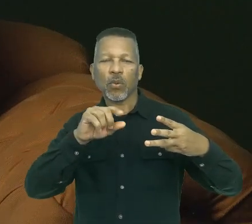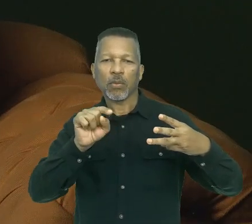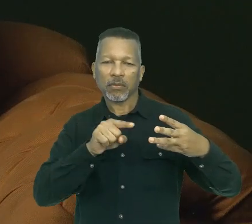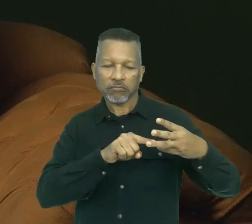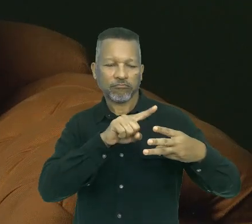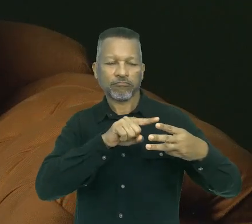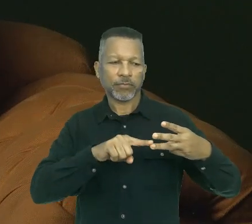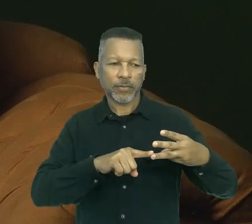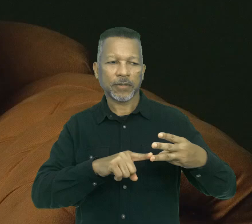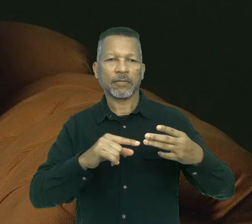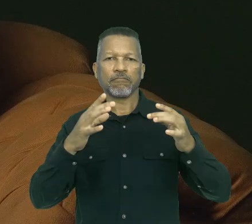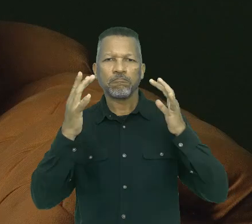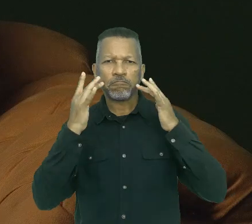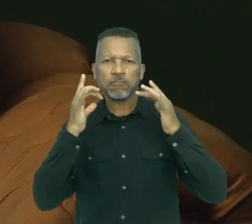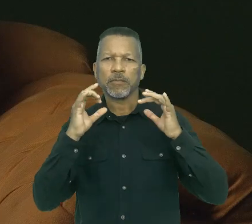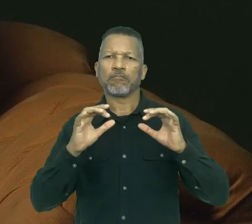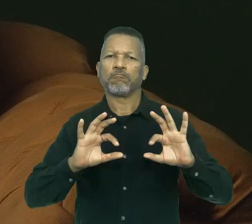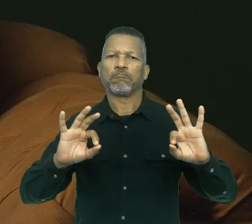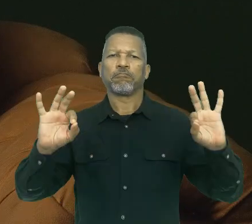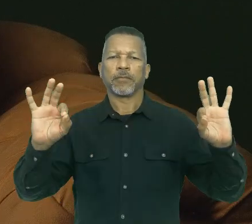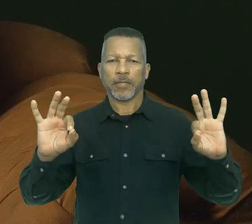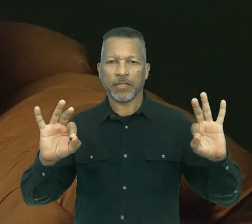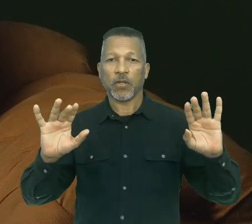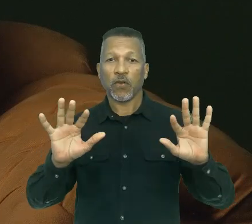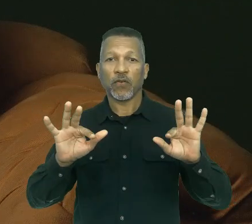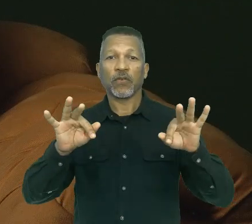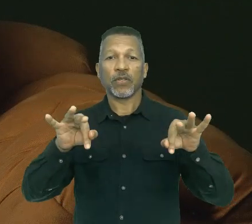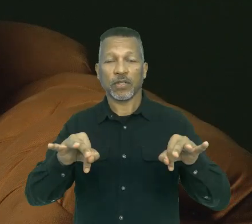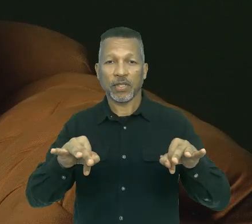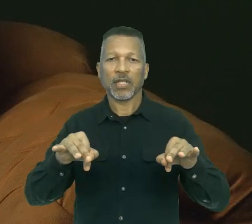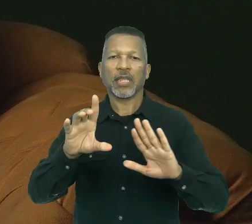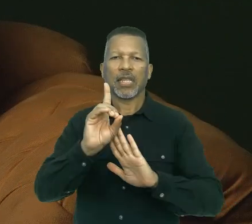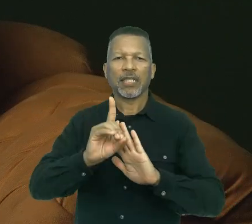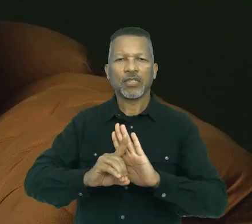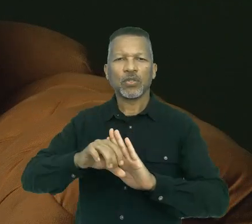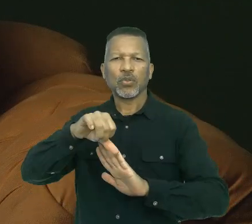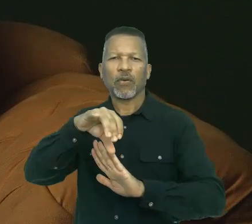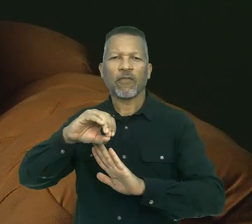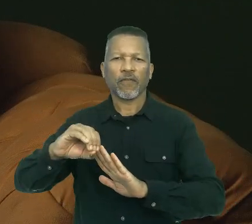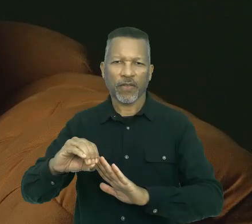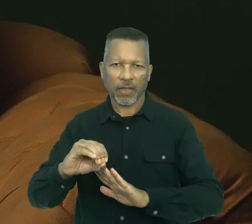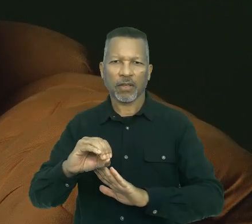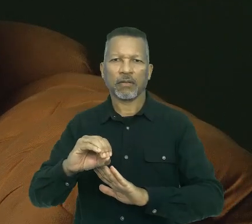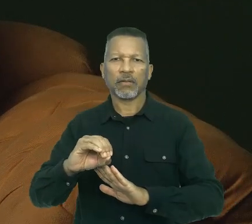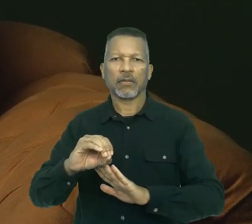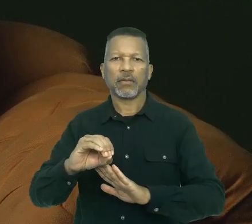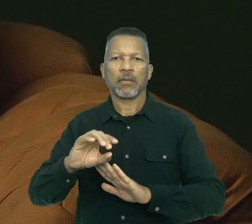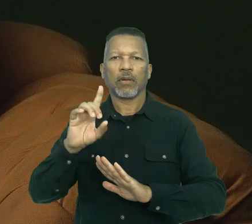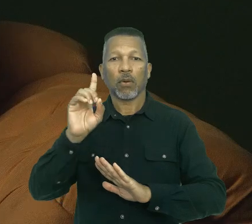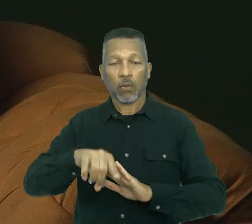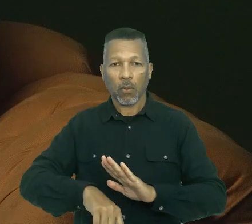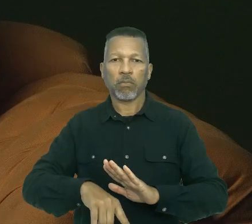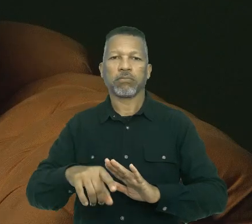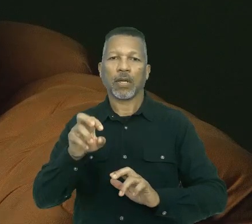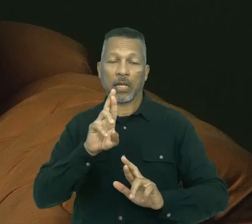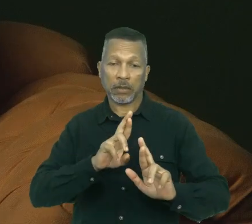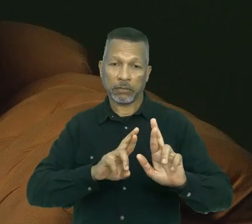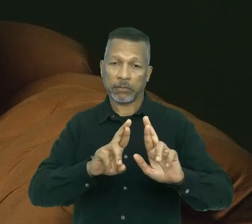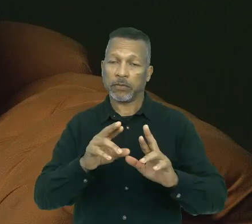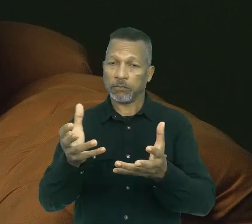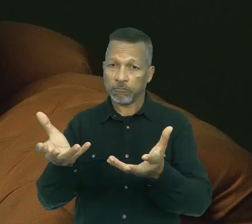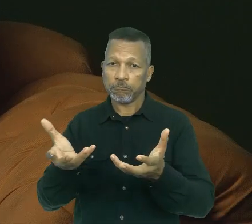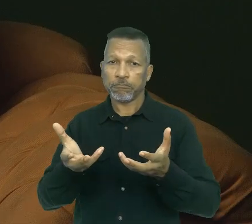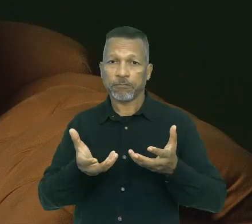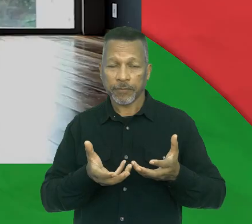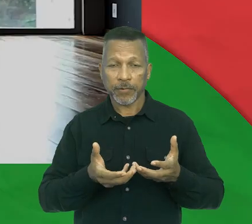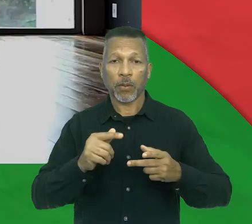muito sucesso ali no final da década de 90, com uma boa recepção